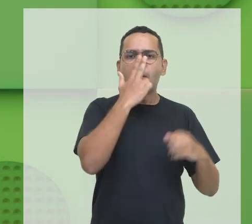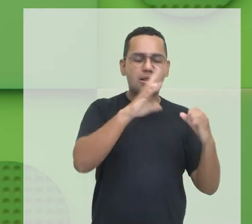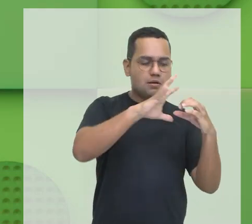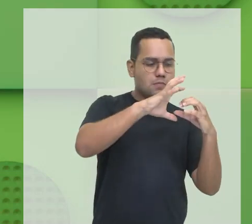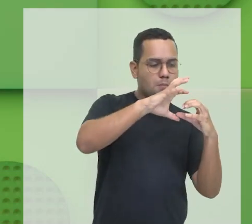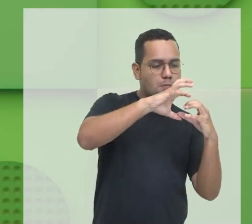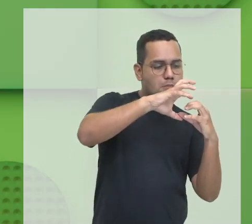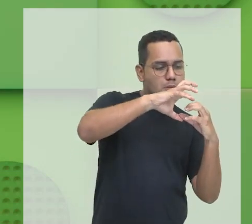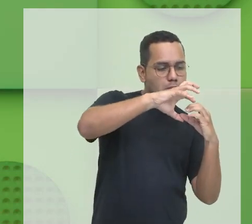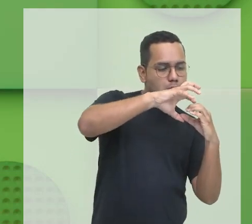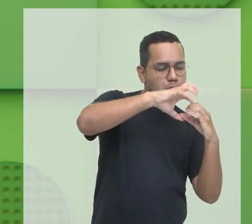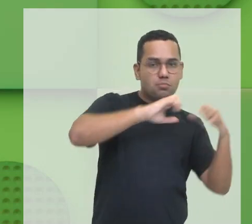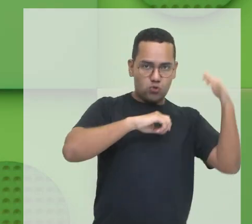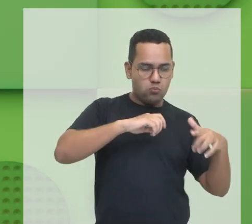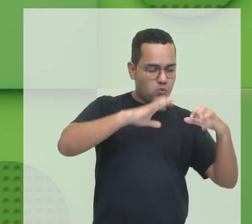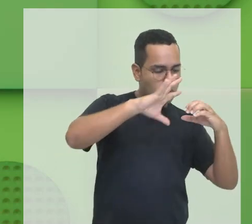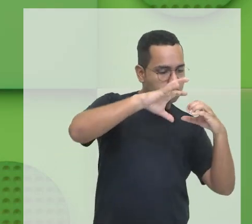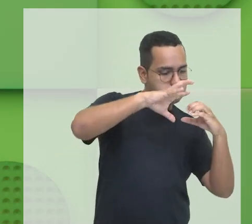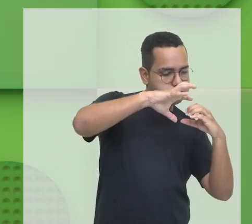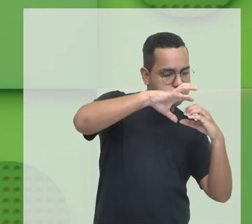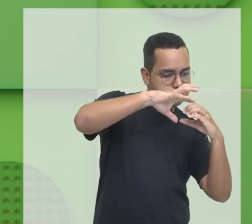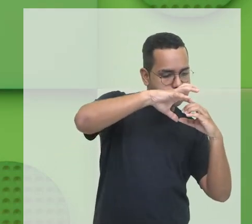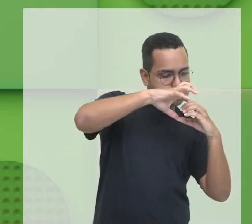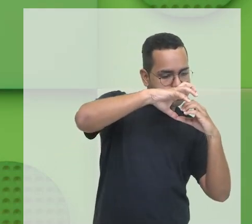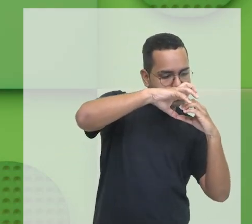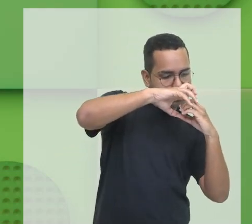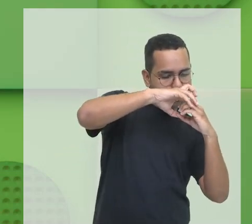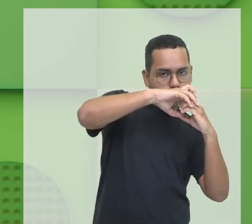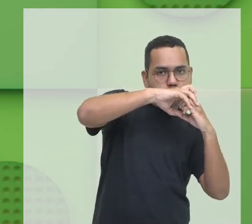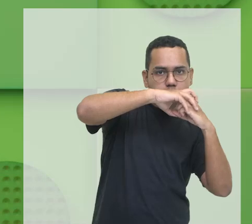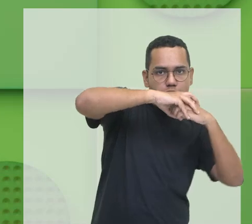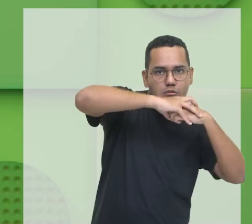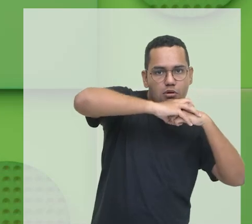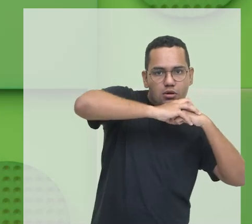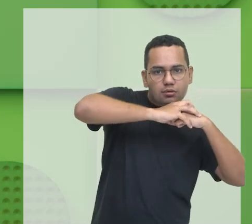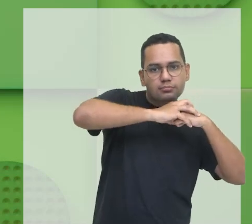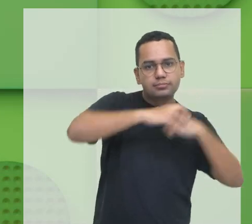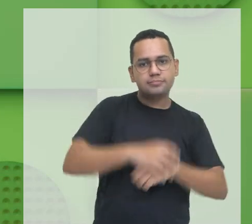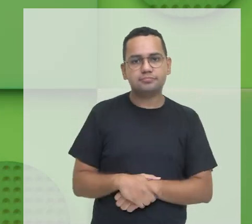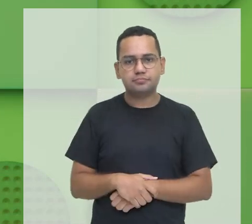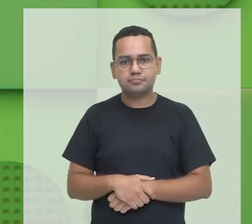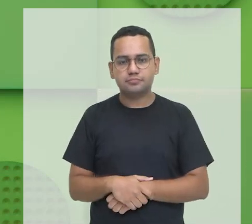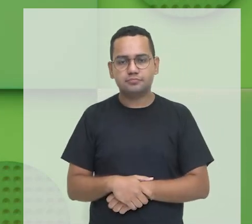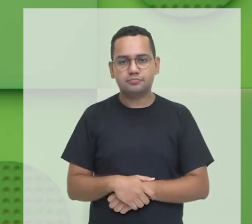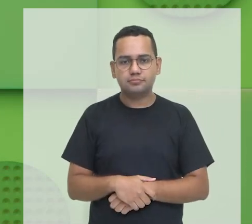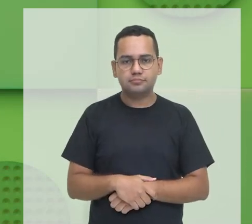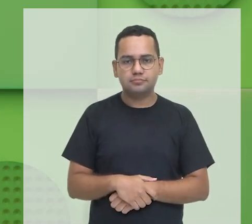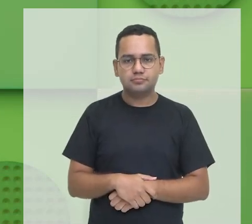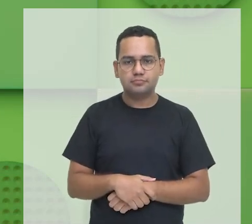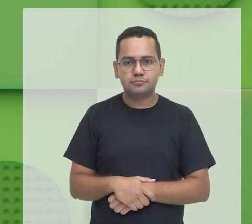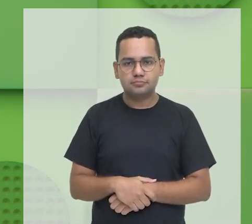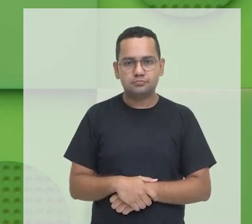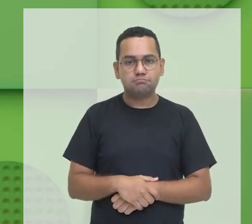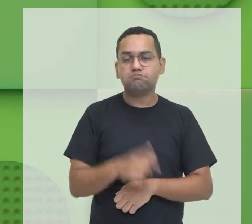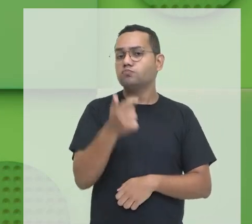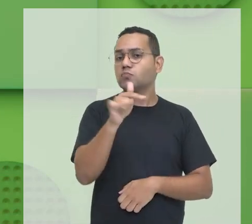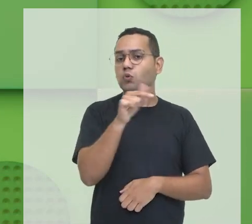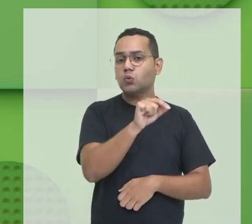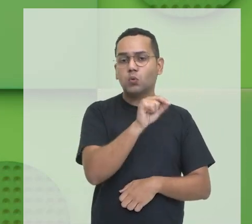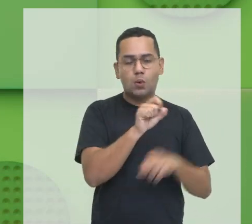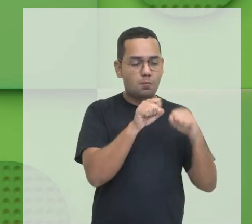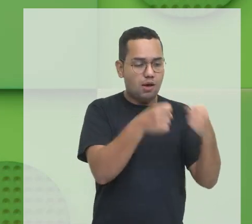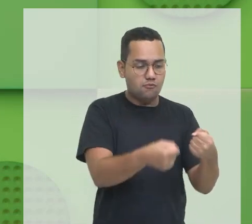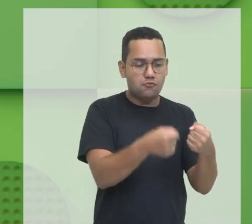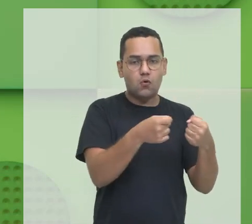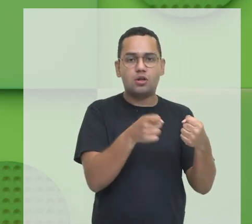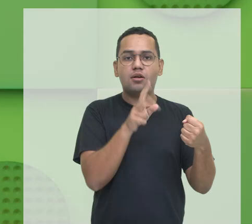vai afundar sobre si mesmo. A força gravitacional dele vai amassá-lo sobre si mesmo. Não vai mais ter uma força